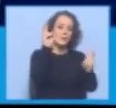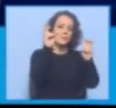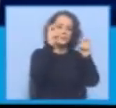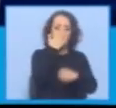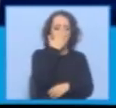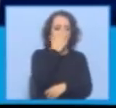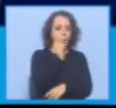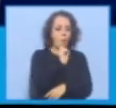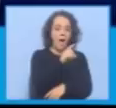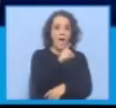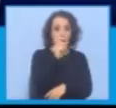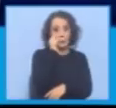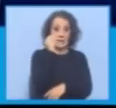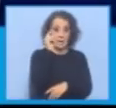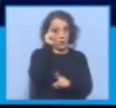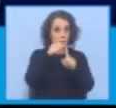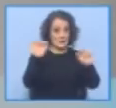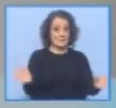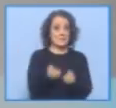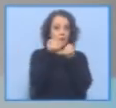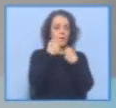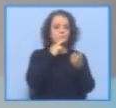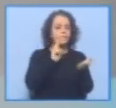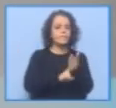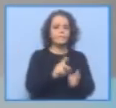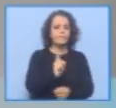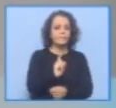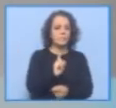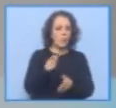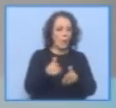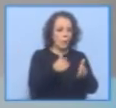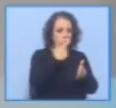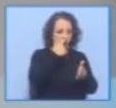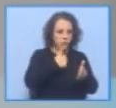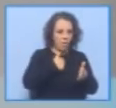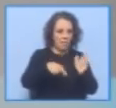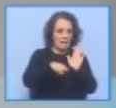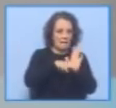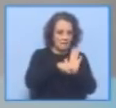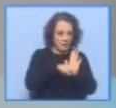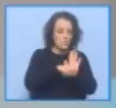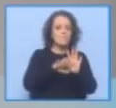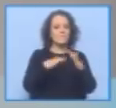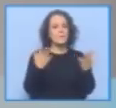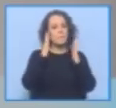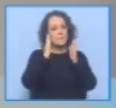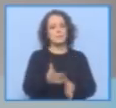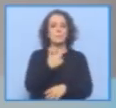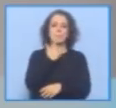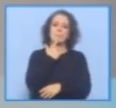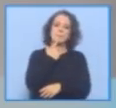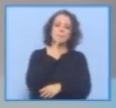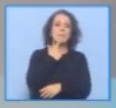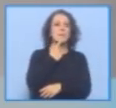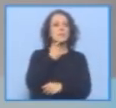que é Salvador, mas que conduzem a coisas negativas. E é necessário realmente perceber qual é que é a